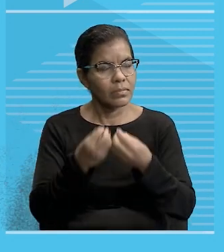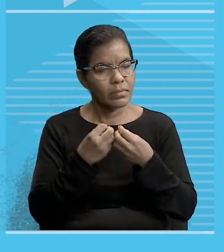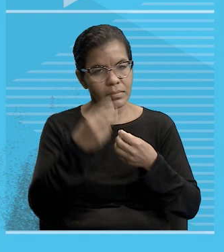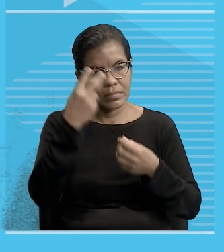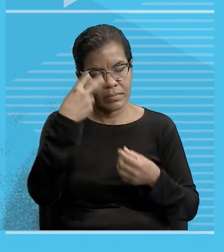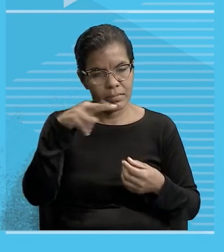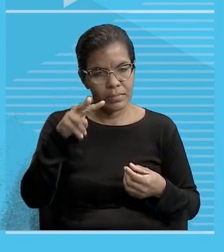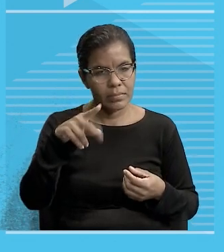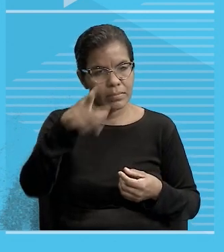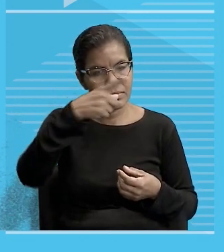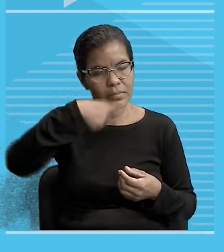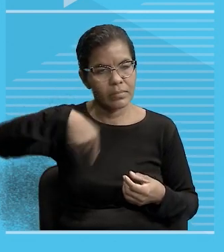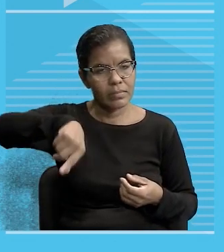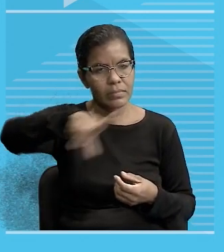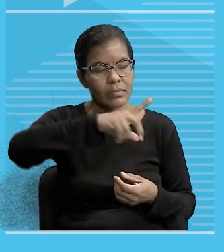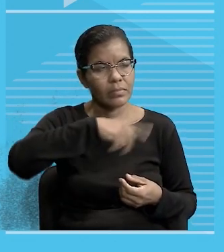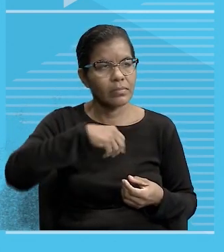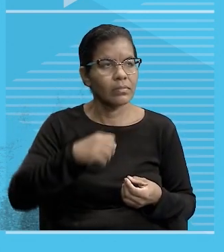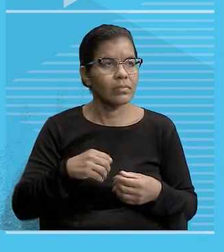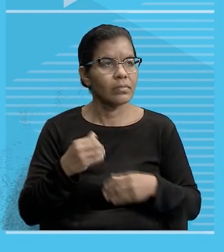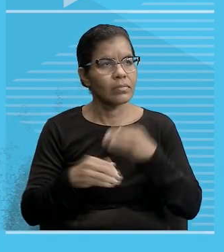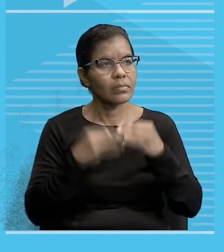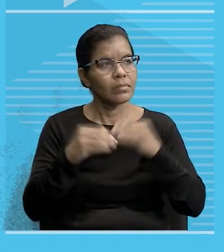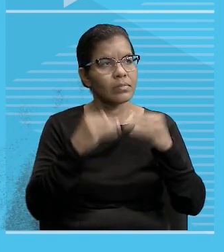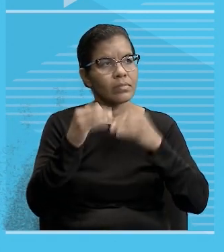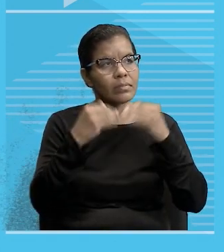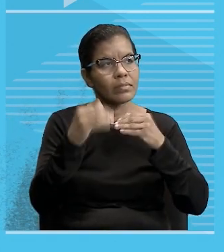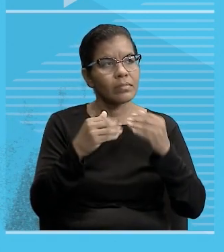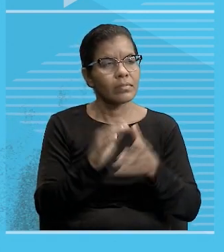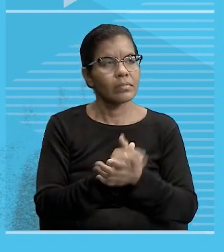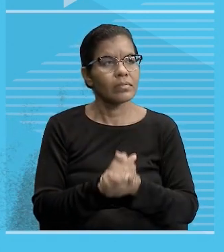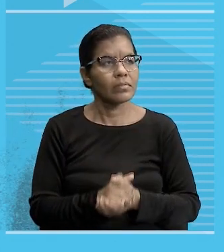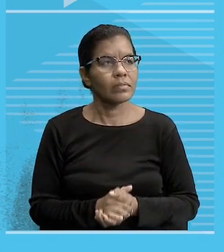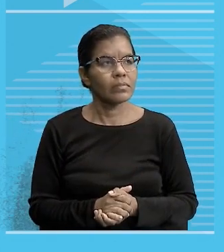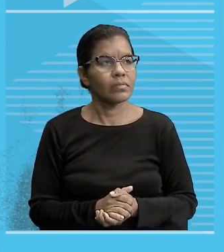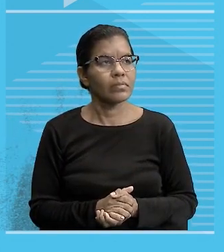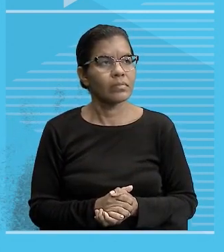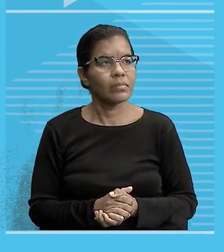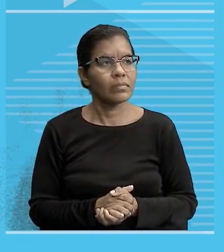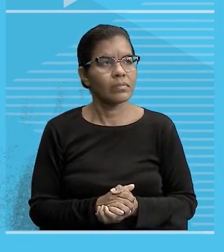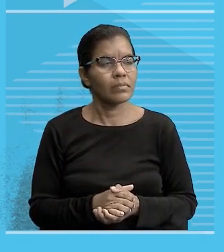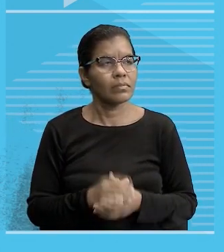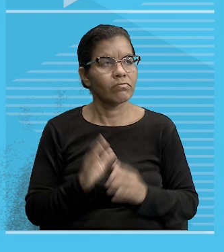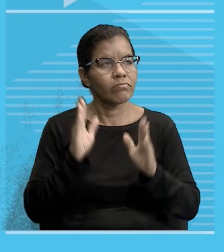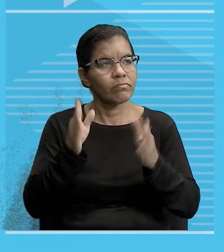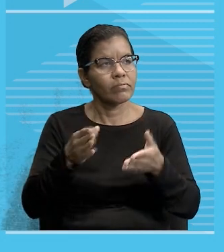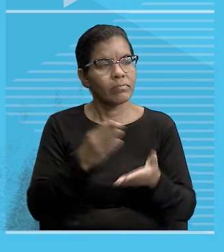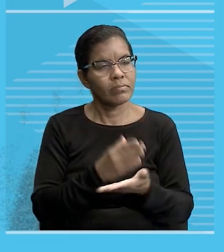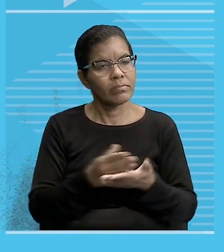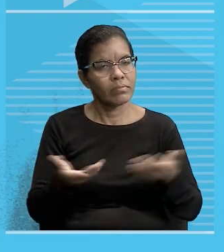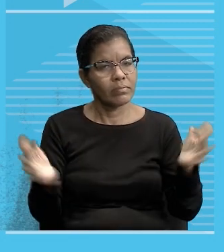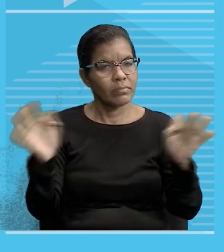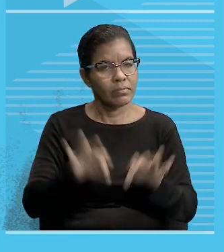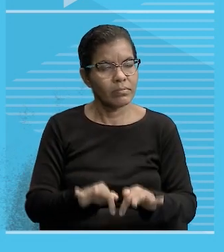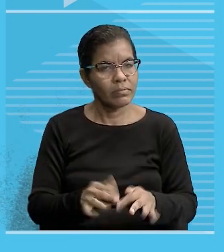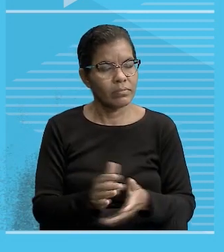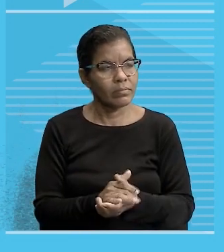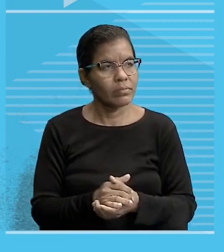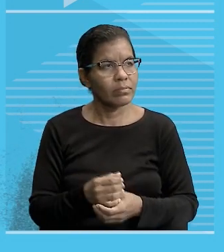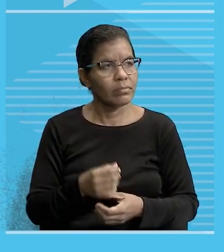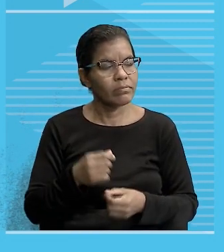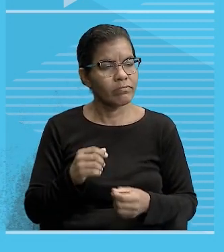visão Geral do processo que traz missão objetivo início e fim